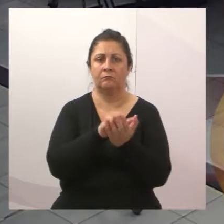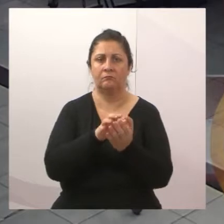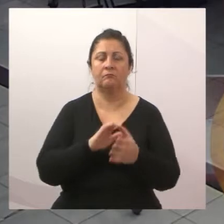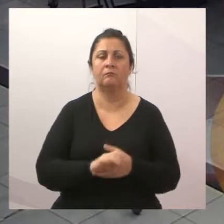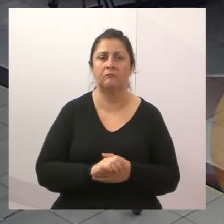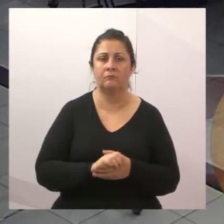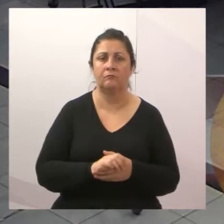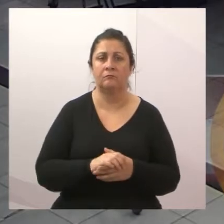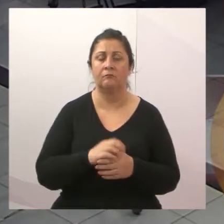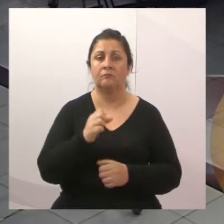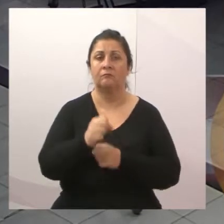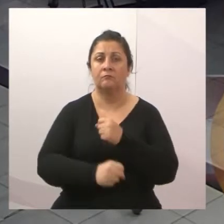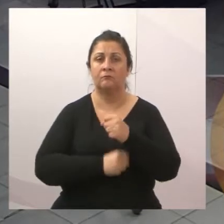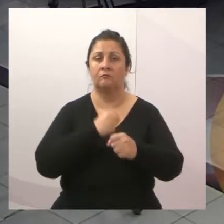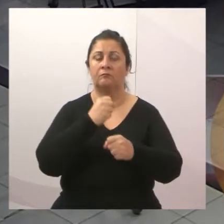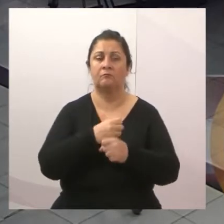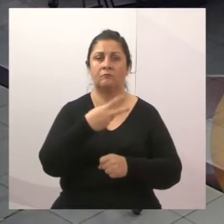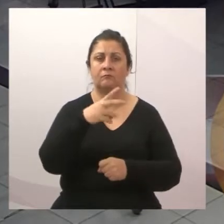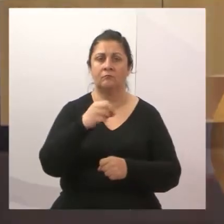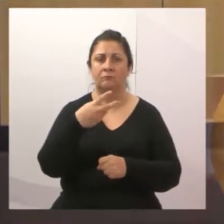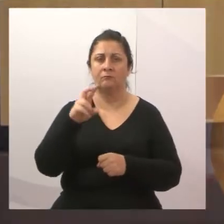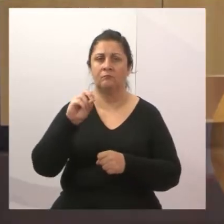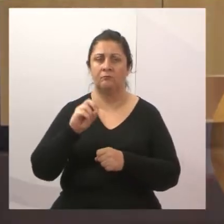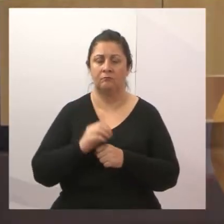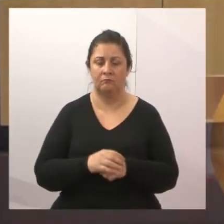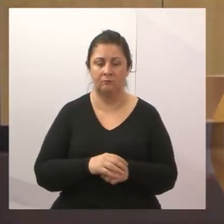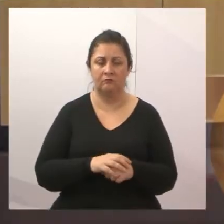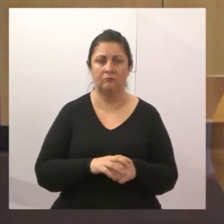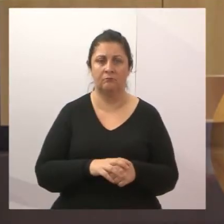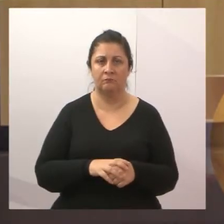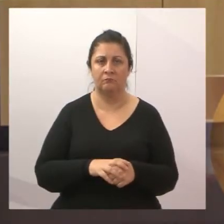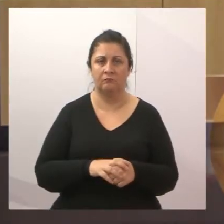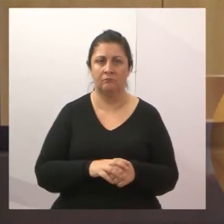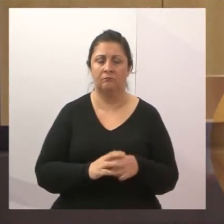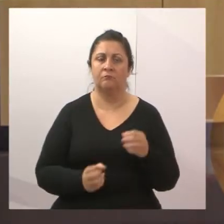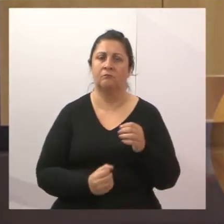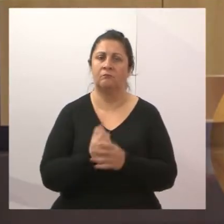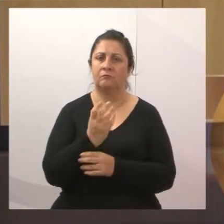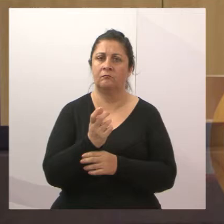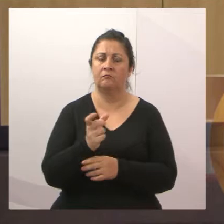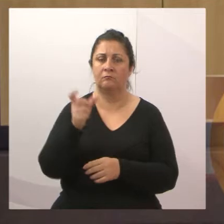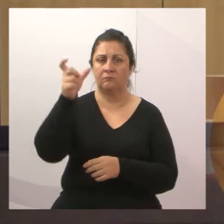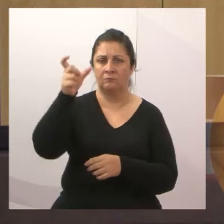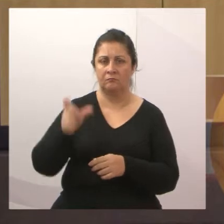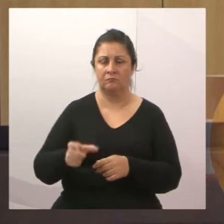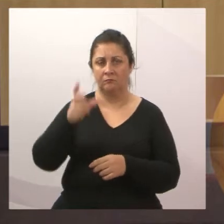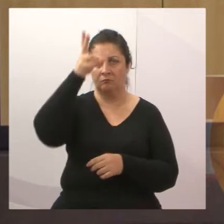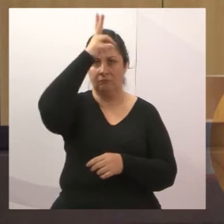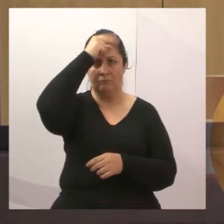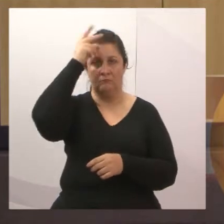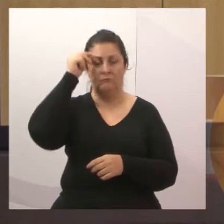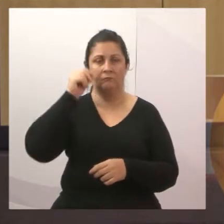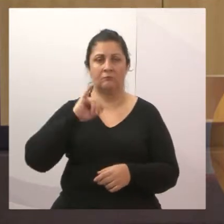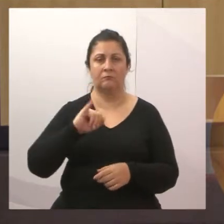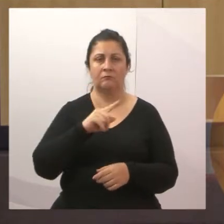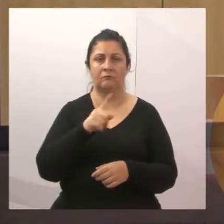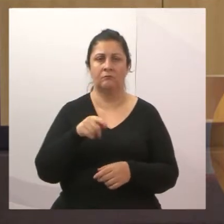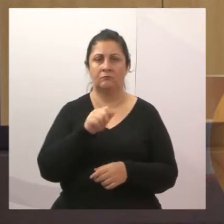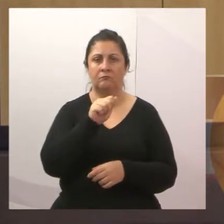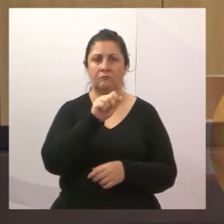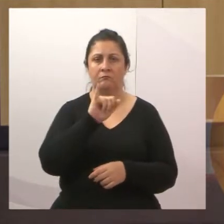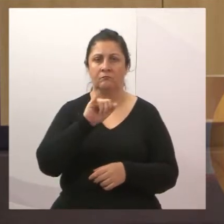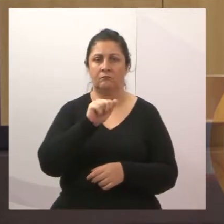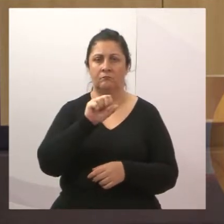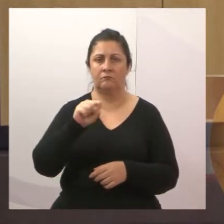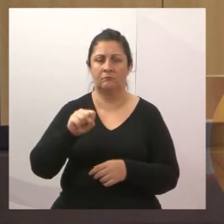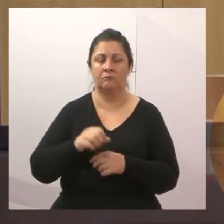o exercício de 2020. Autoria: Prefeito Municipal